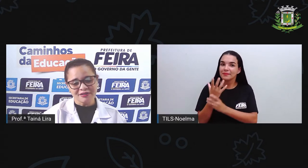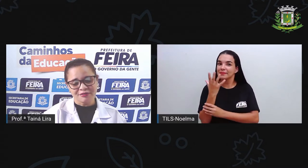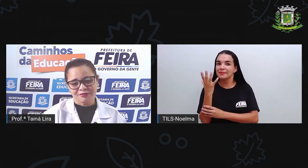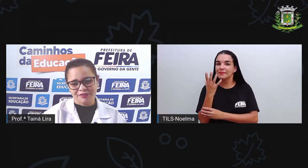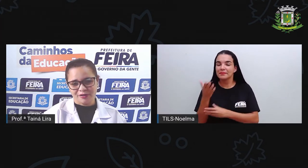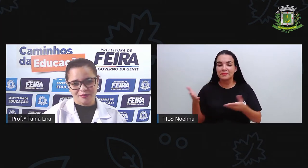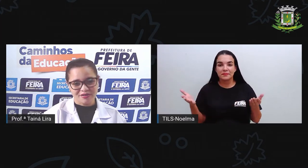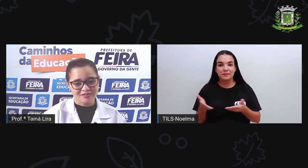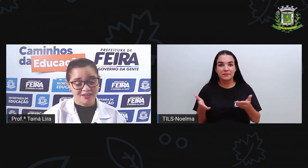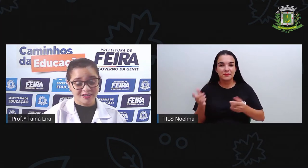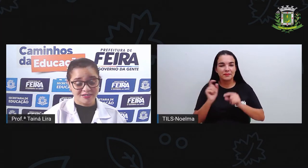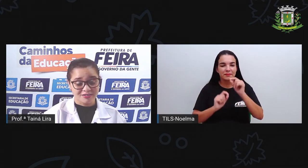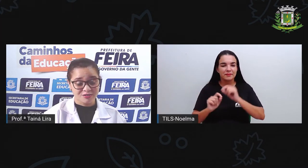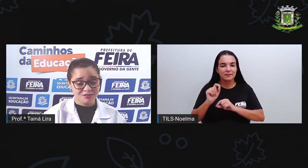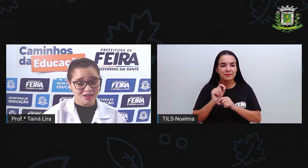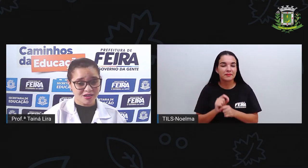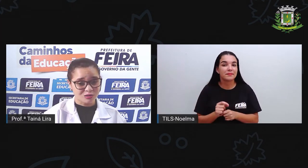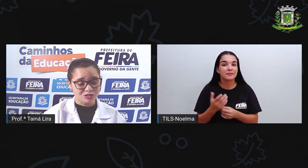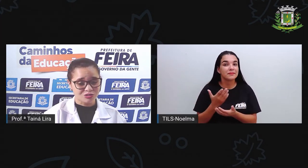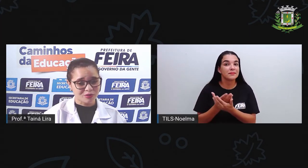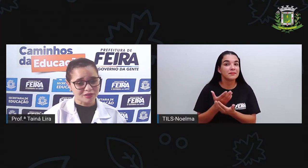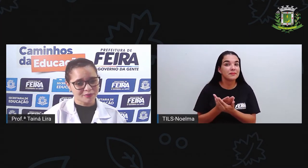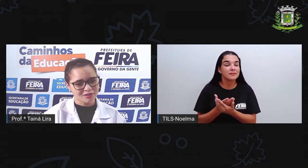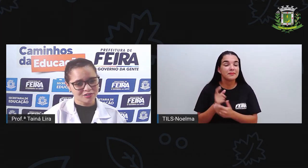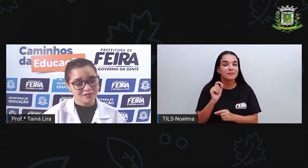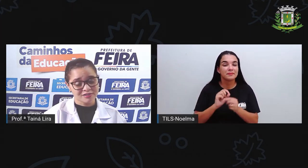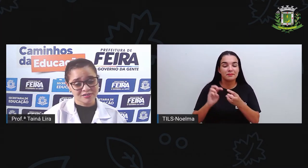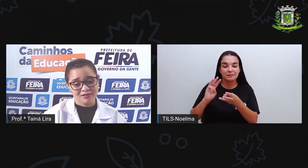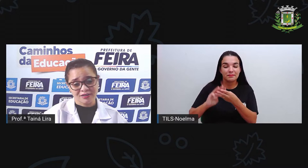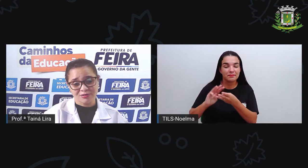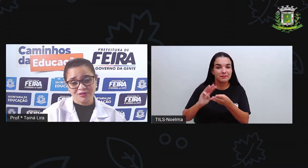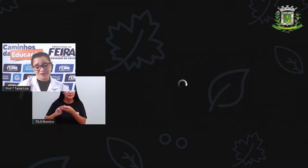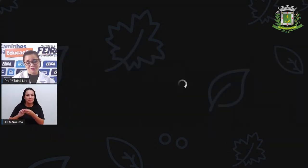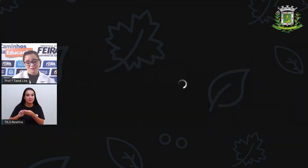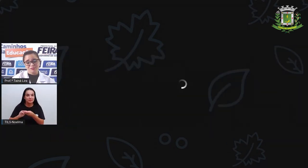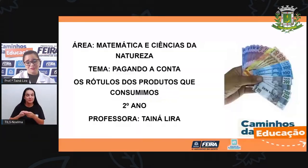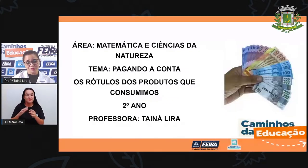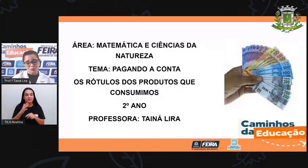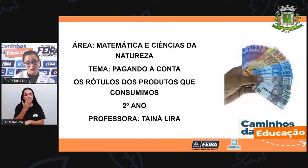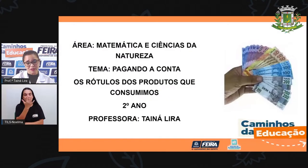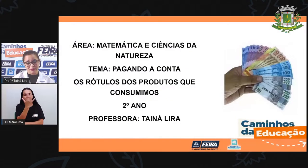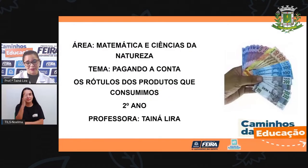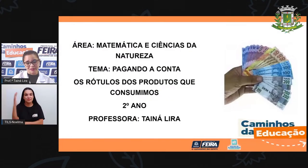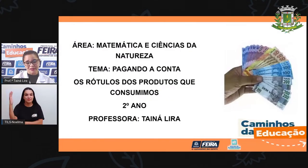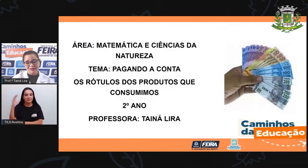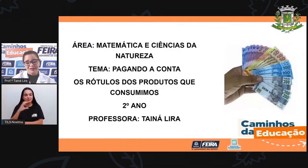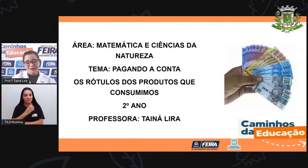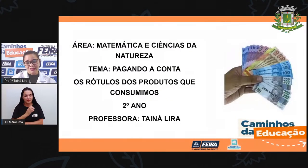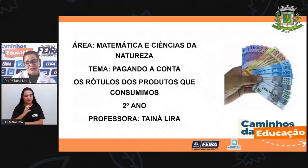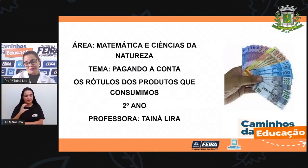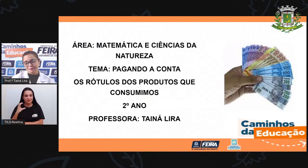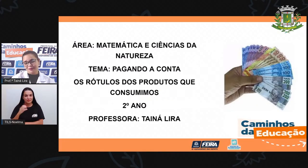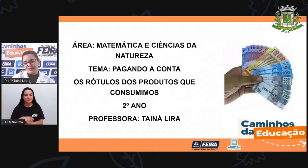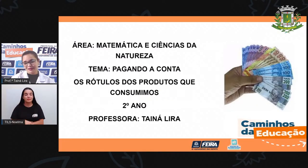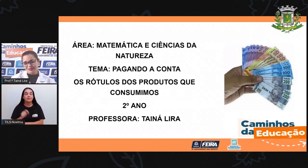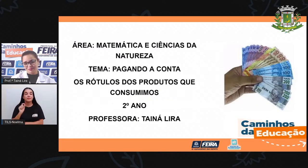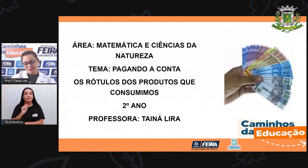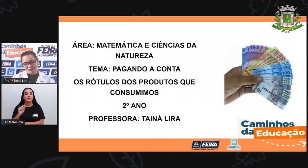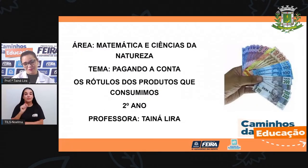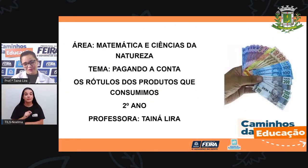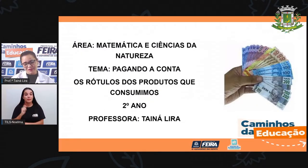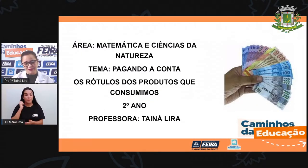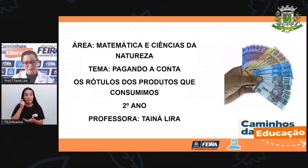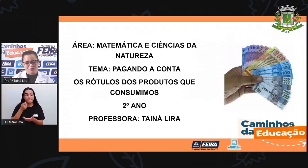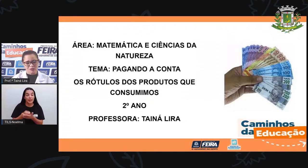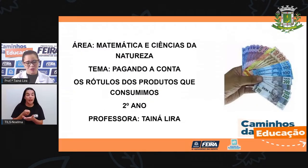né, vai começar aí nossa aula de matemática e ciências da natureza com o tema, né, é pagando